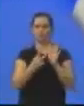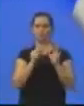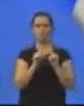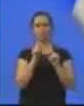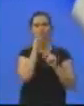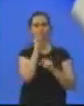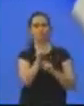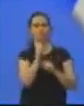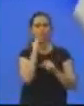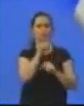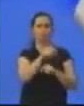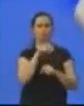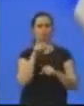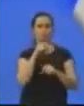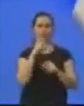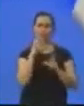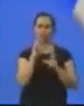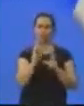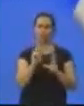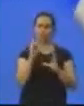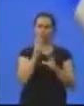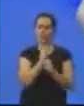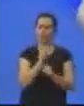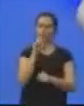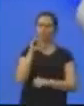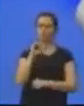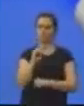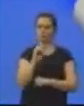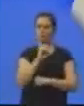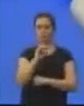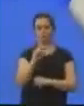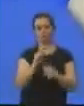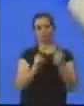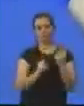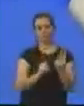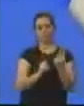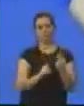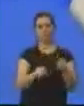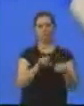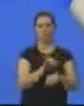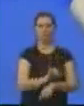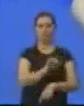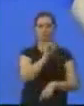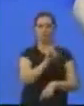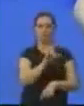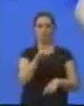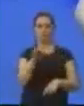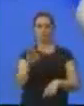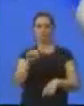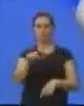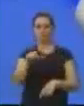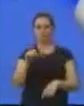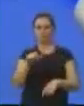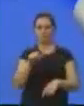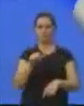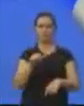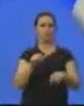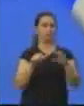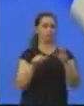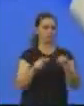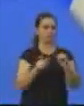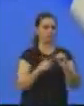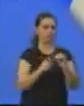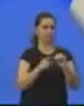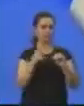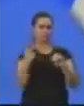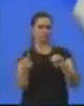x vale 0 quando o x for 2. O y vale 0 quando o x for 2. Então eu vou lá, o y, o f de x. Vale 0 quando o x for